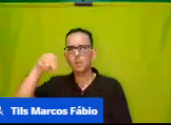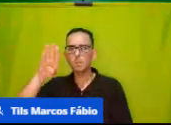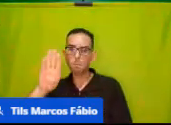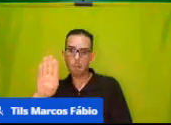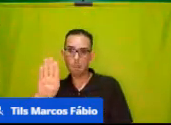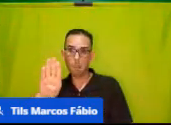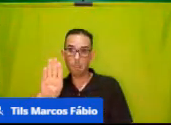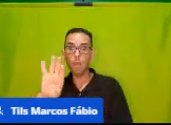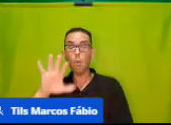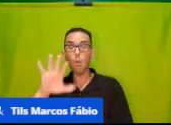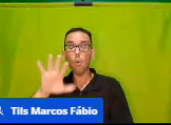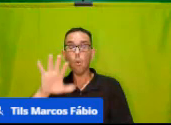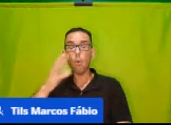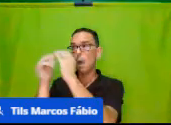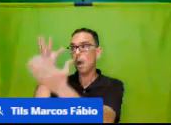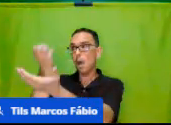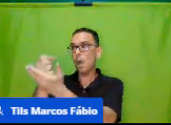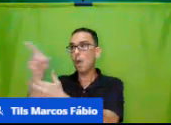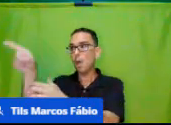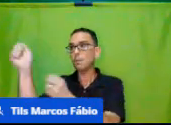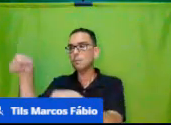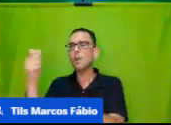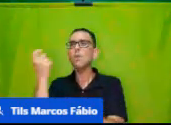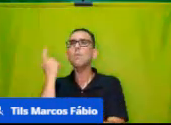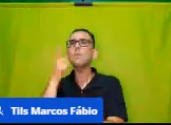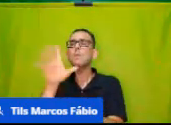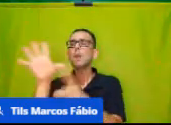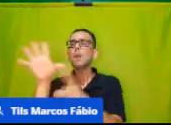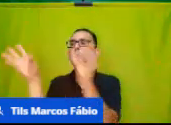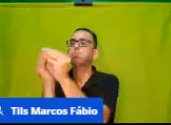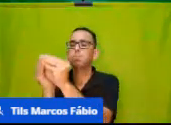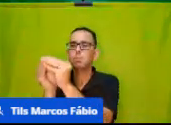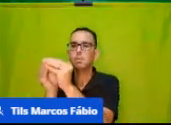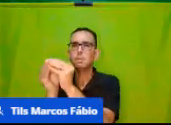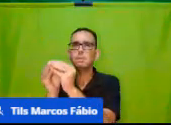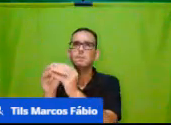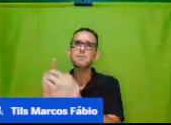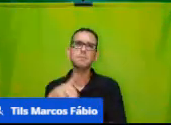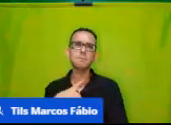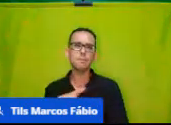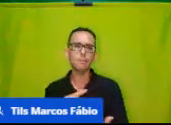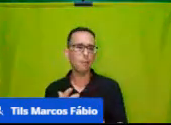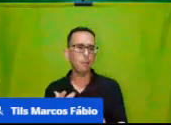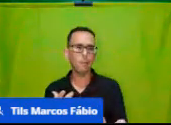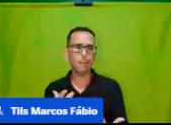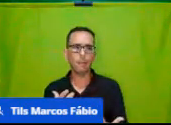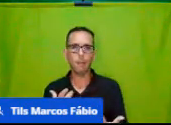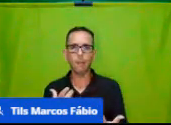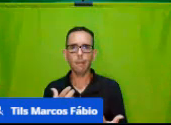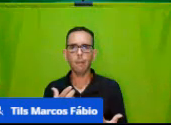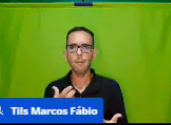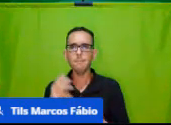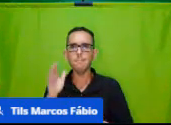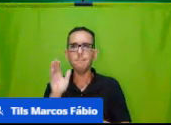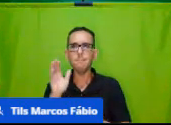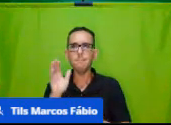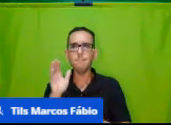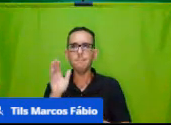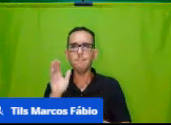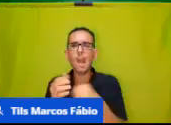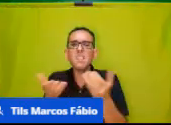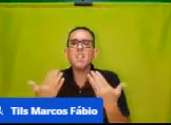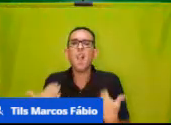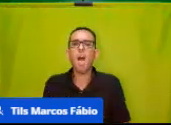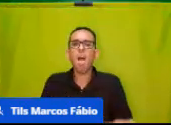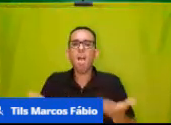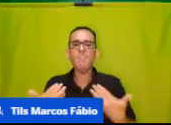sobe para o YouTube e faz o download, ele consegue suprimir para valores menores, né? Então, você consegue algo que